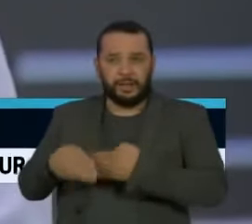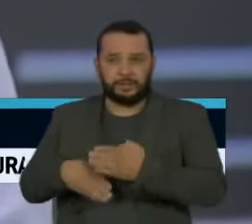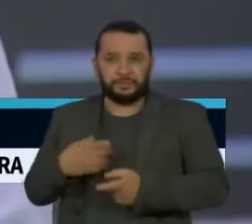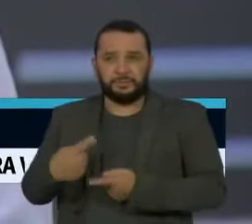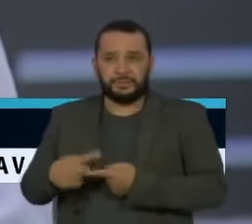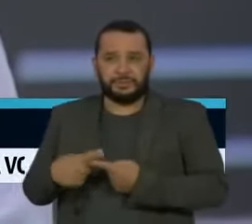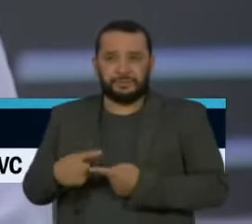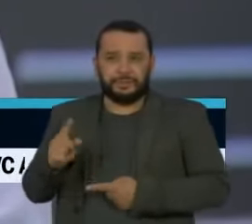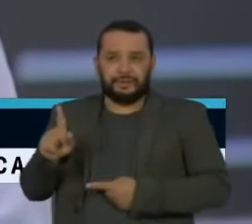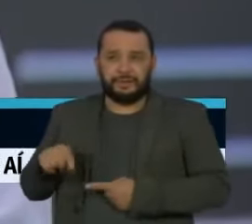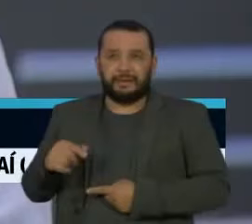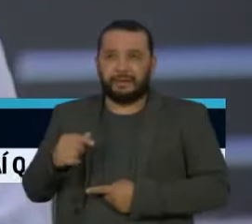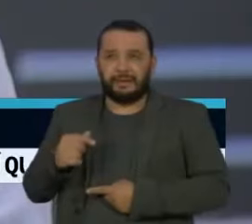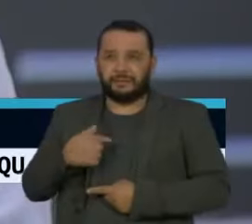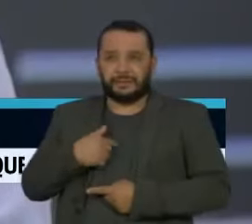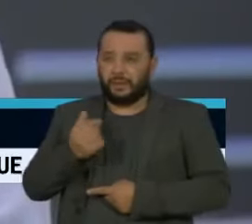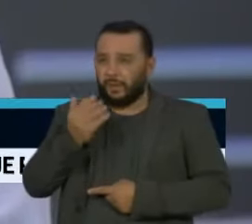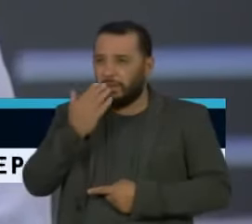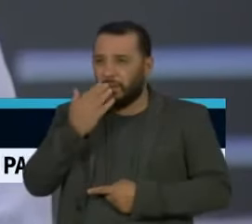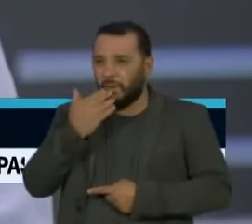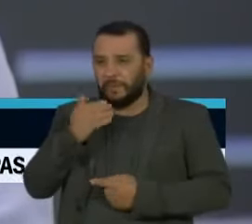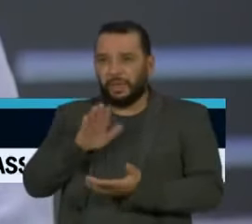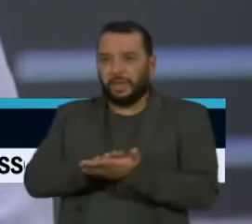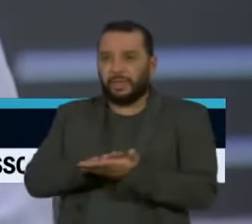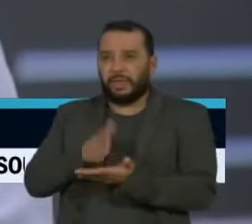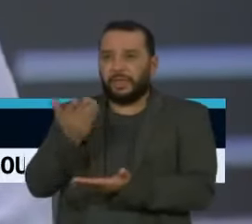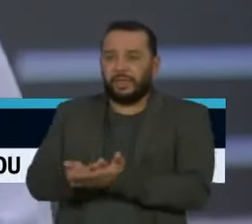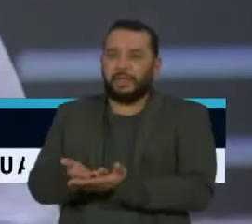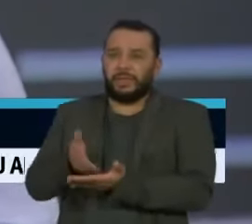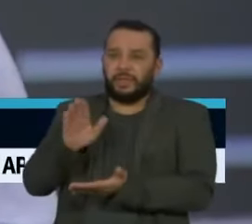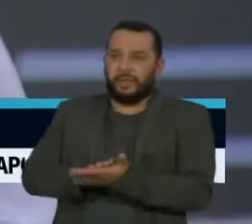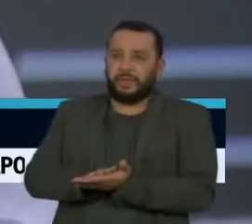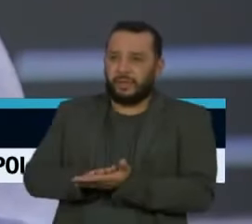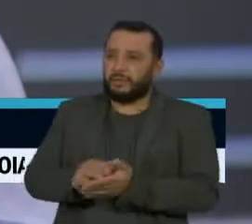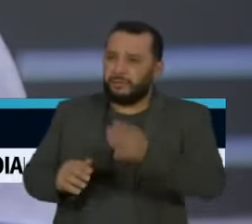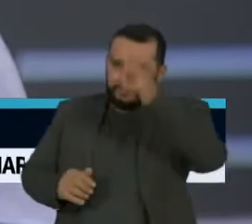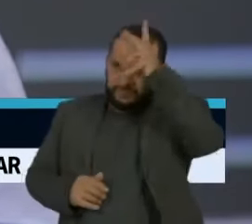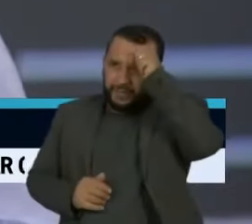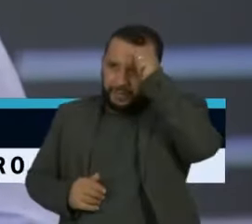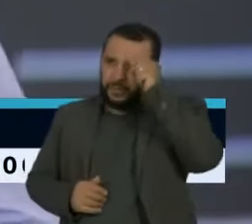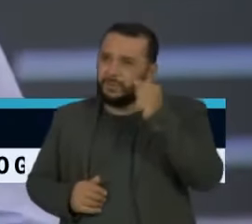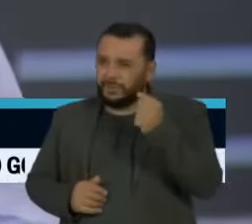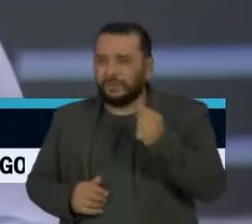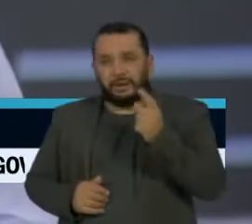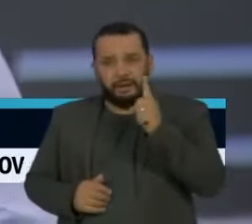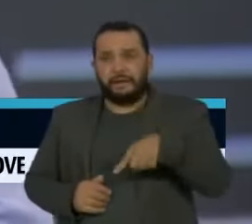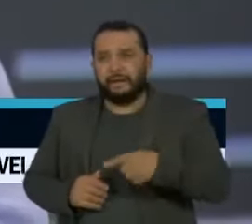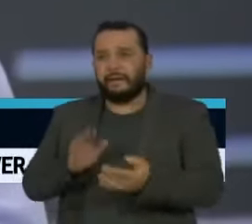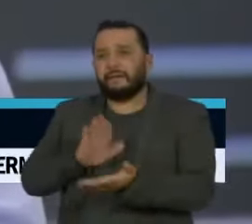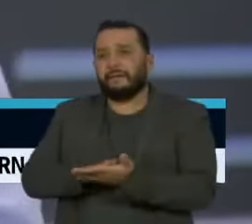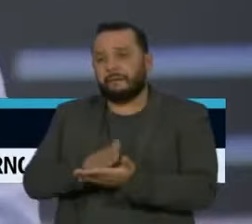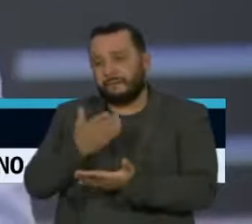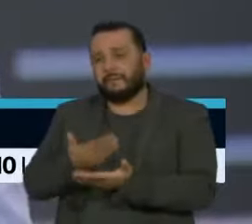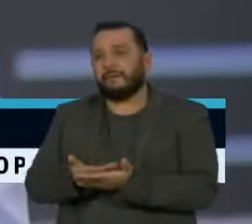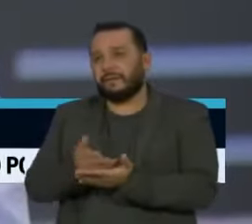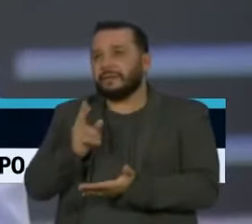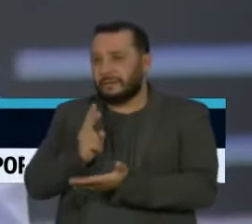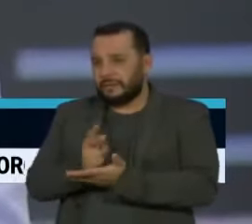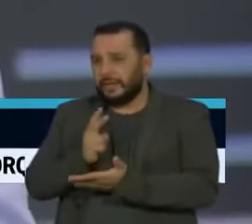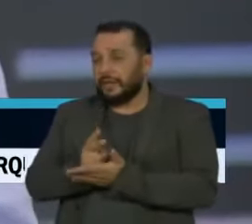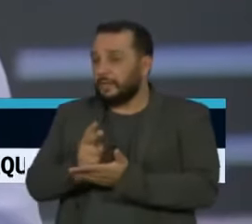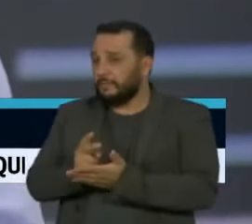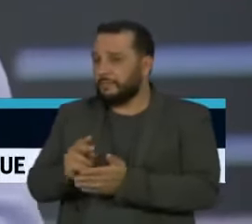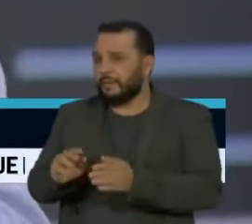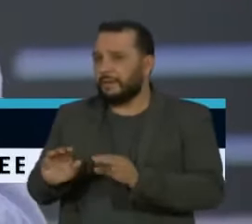que, é um produto que você não come cru. Então, frango é uma questão que deve ser sempre manipulada com